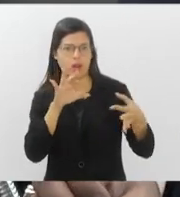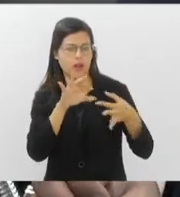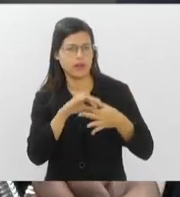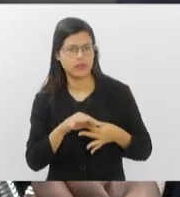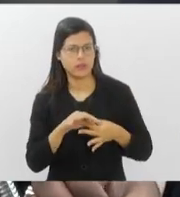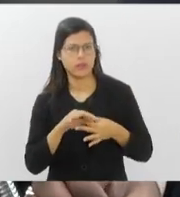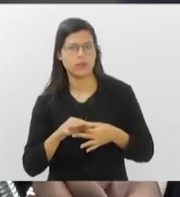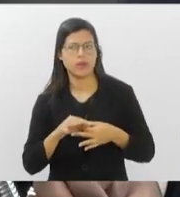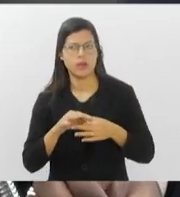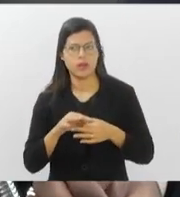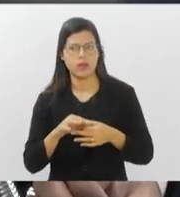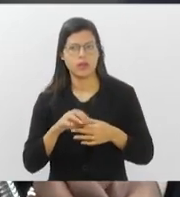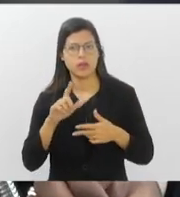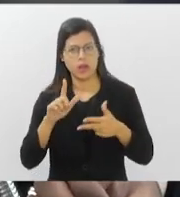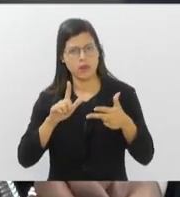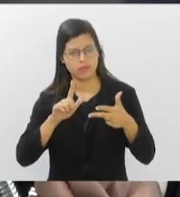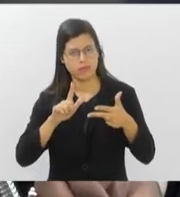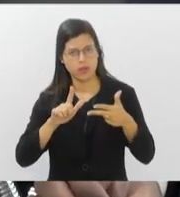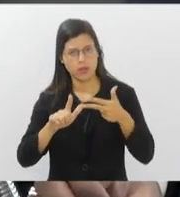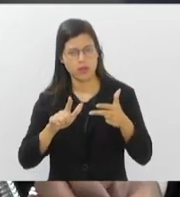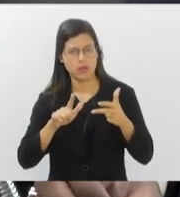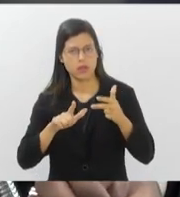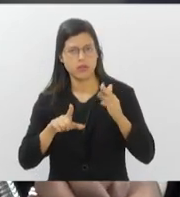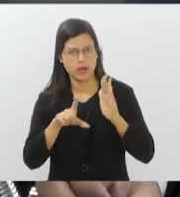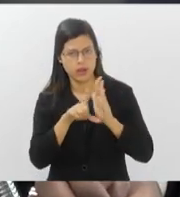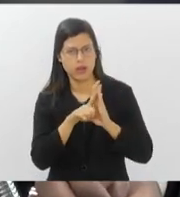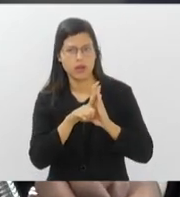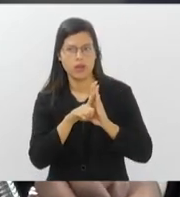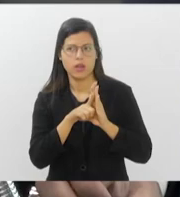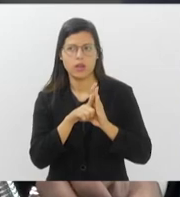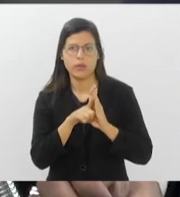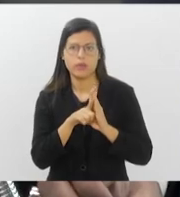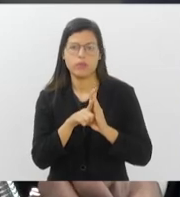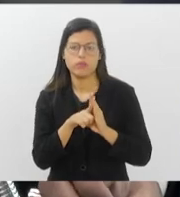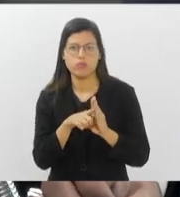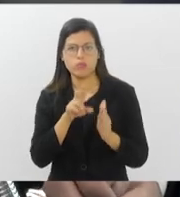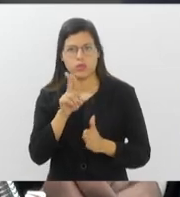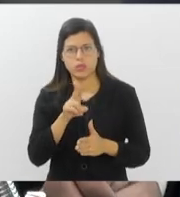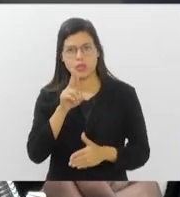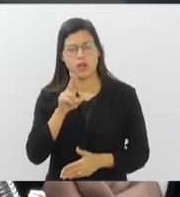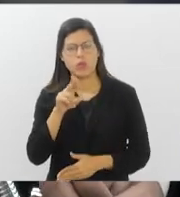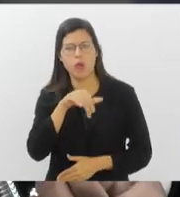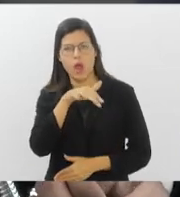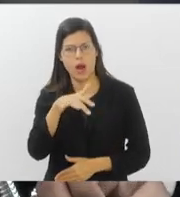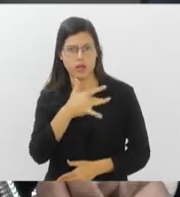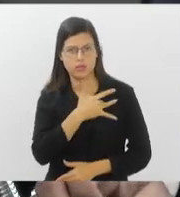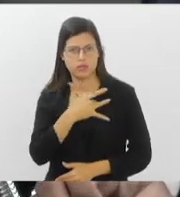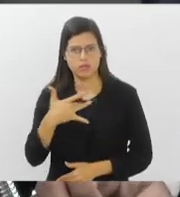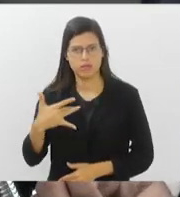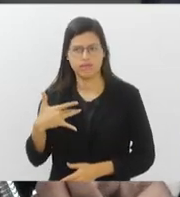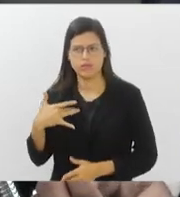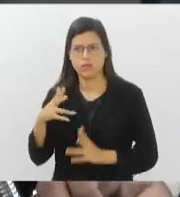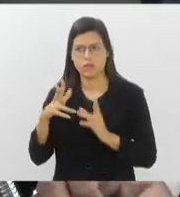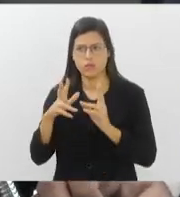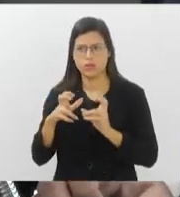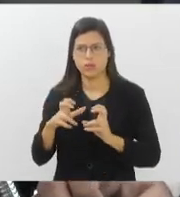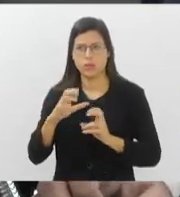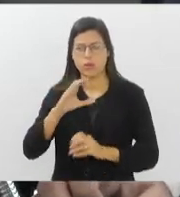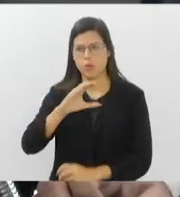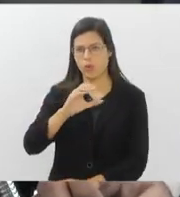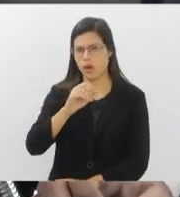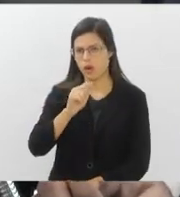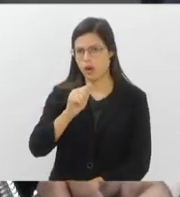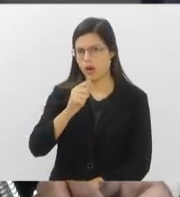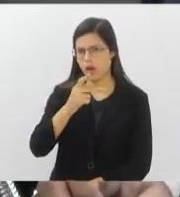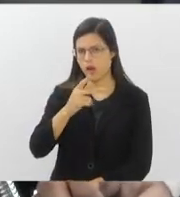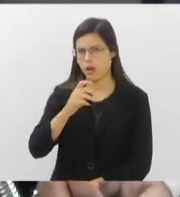partir da rede de saúde. Por exemplo, a questão da competência dos CAPs, né,